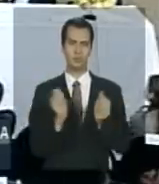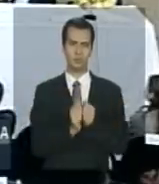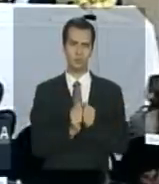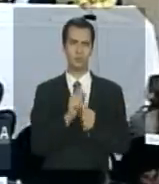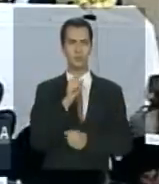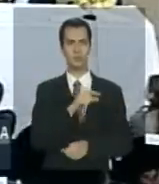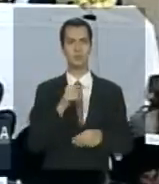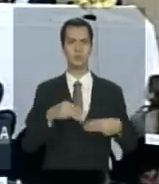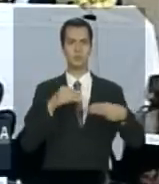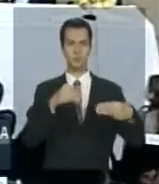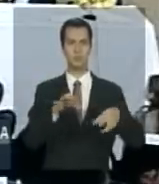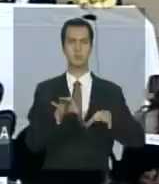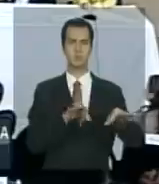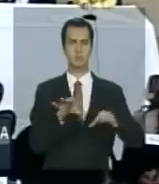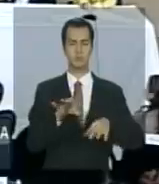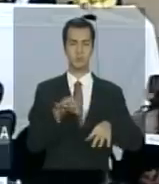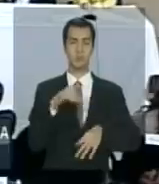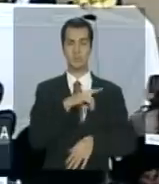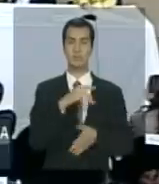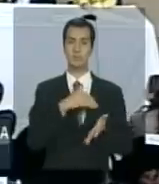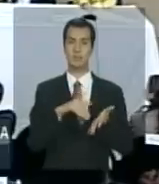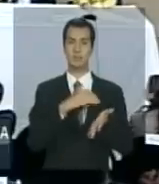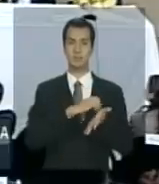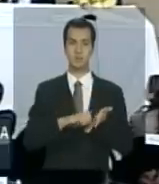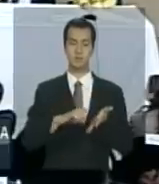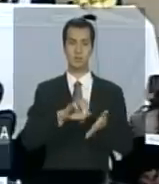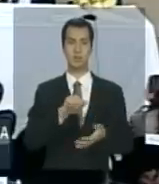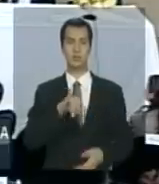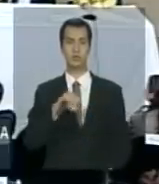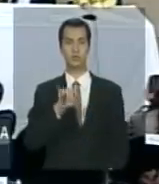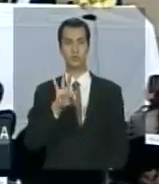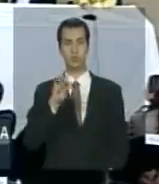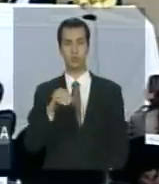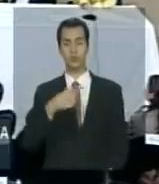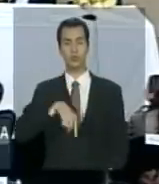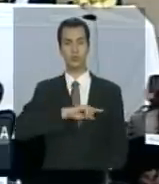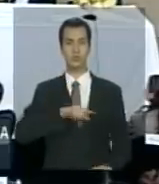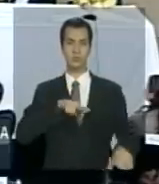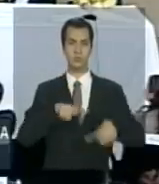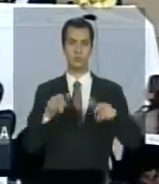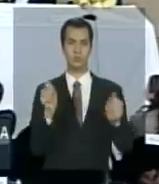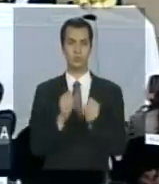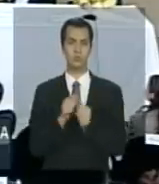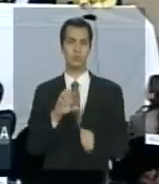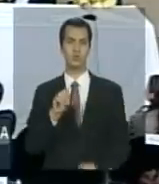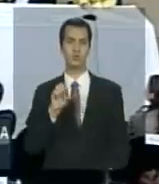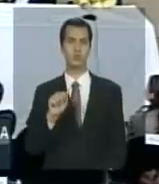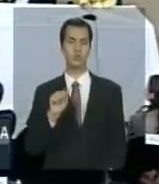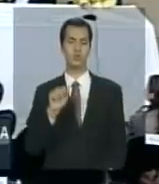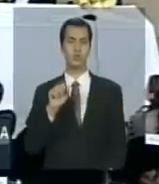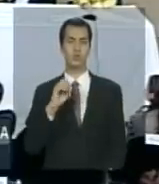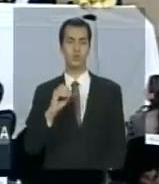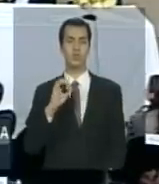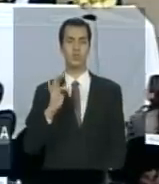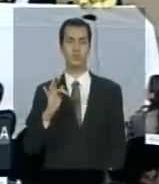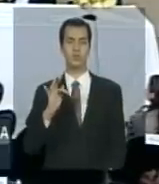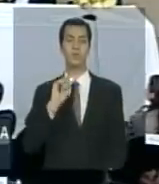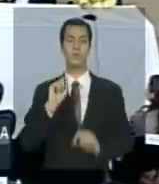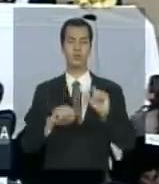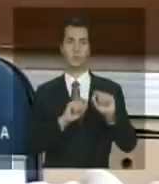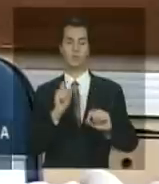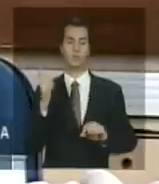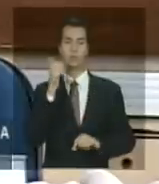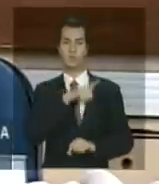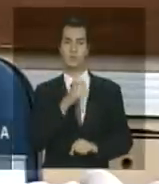executivo adjunto, nós fizemos um primeiro trabalho lá com a SOF, em que a gente conseguiu reduzir